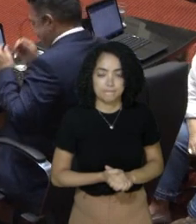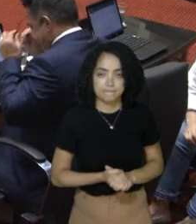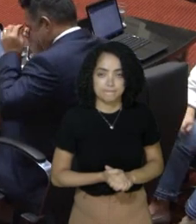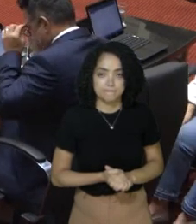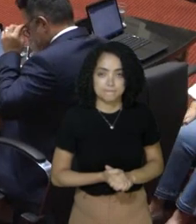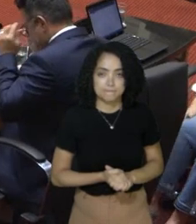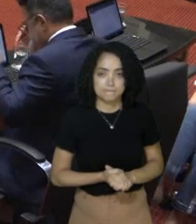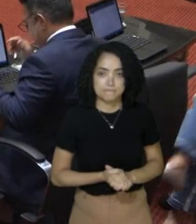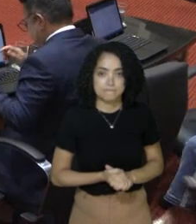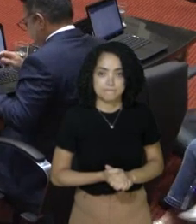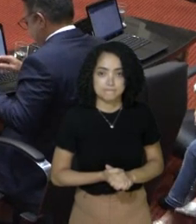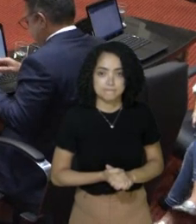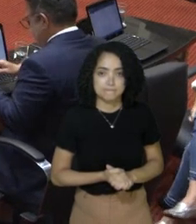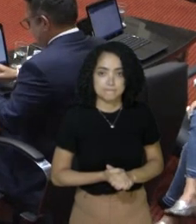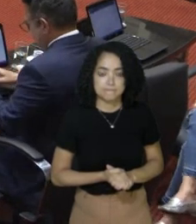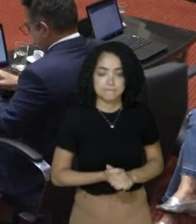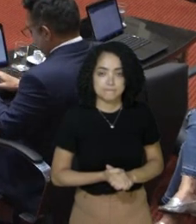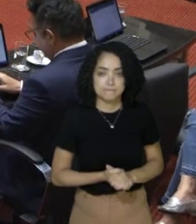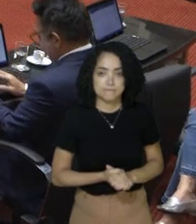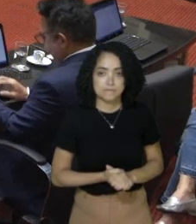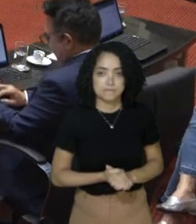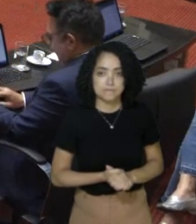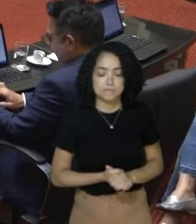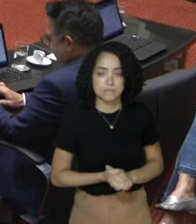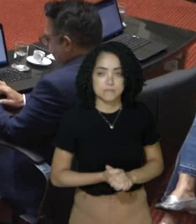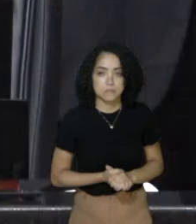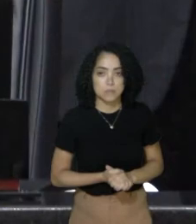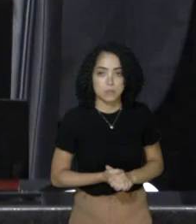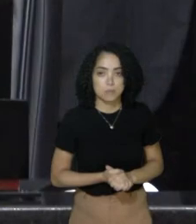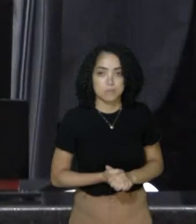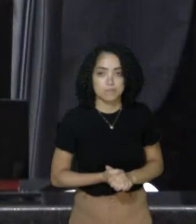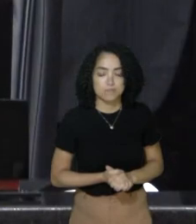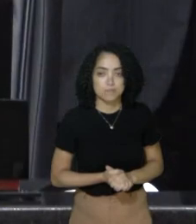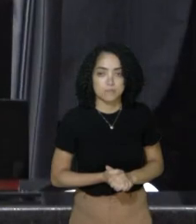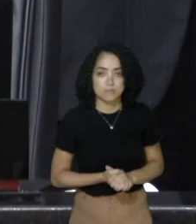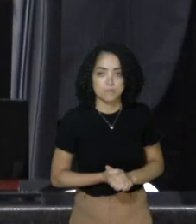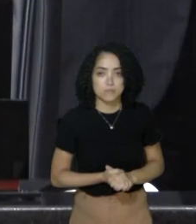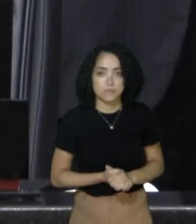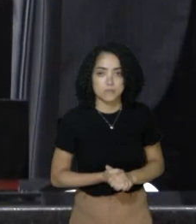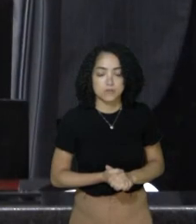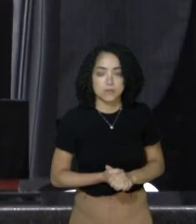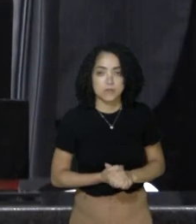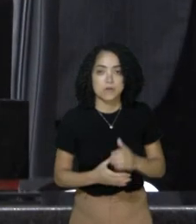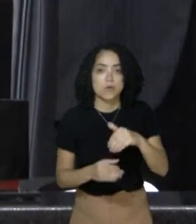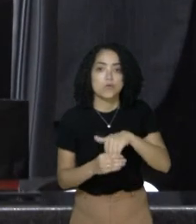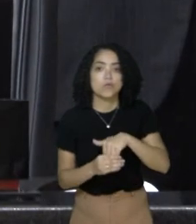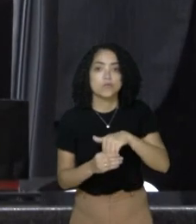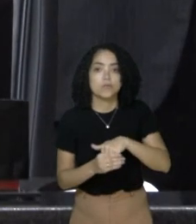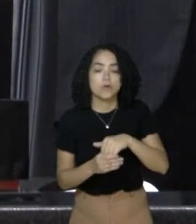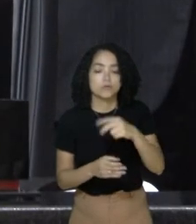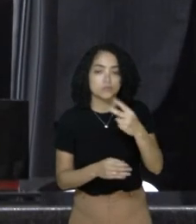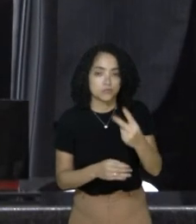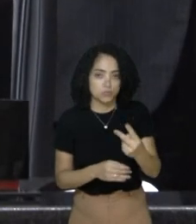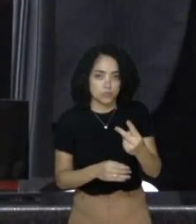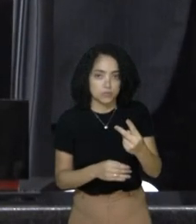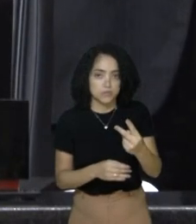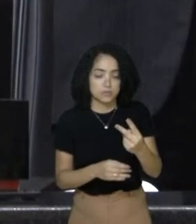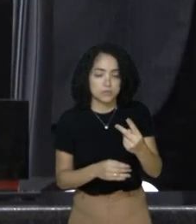Deputado Maurício Kudillac pede para ser o voto dele, voto 2,